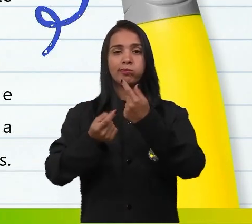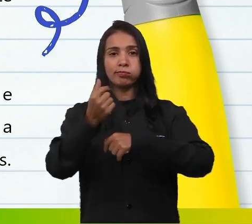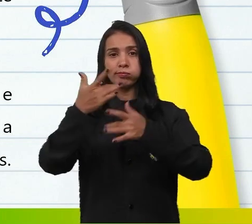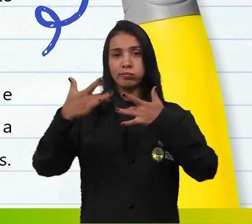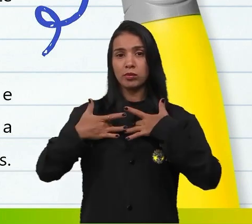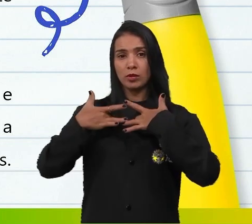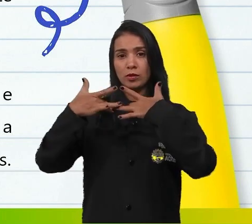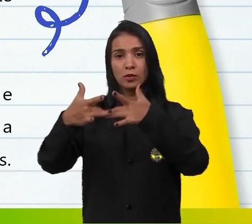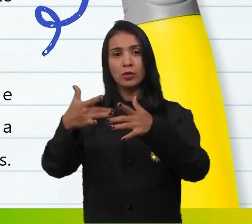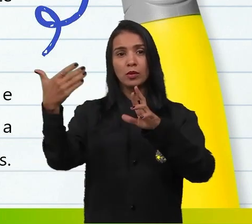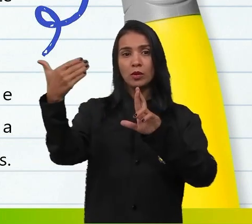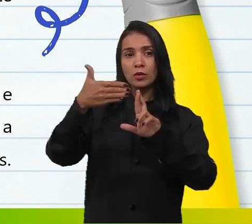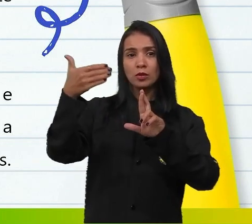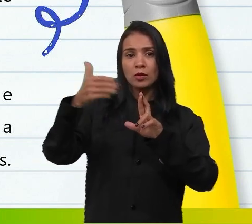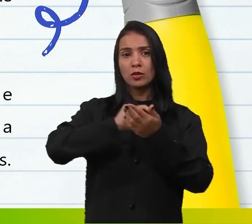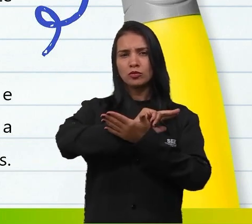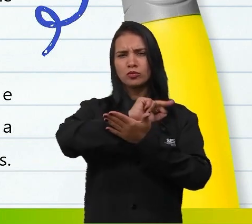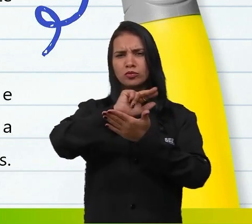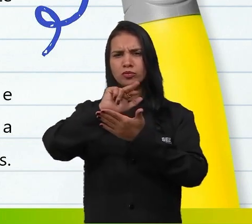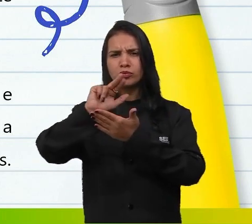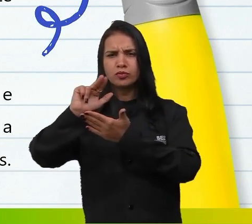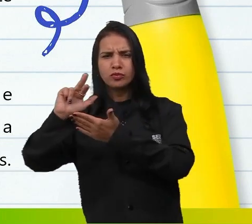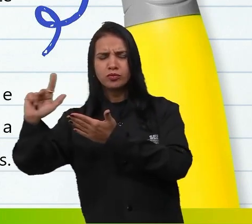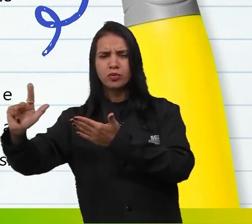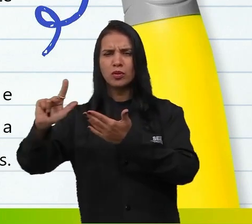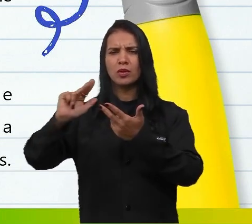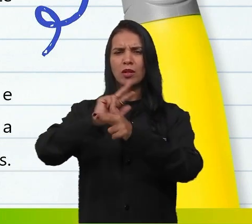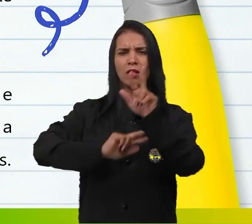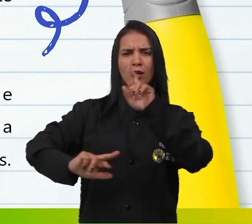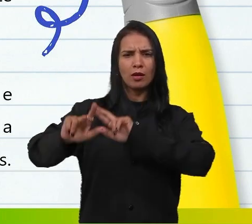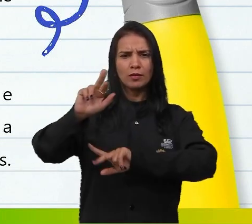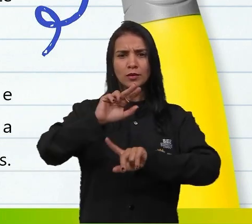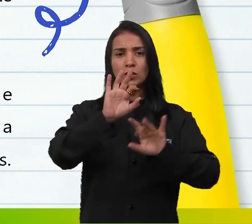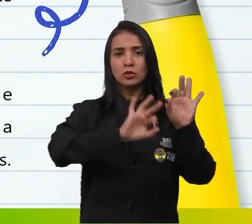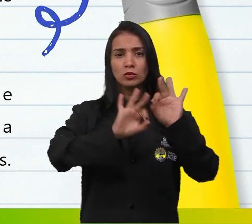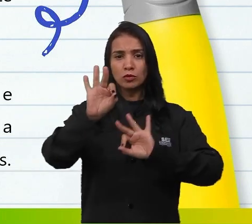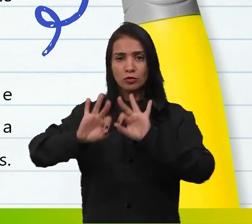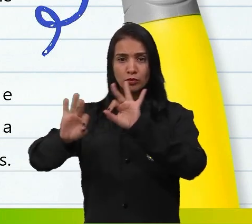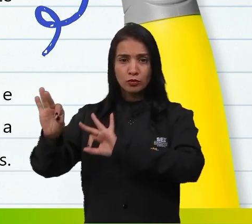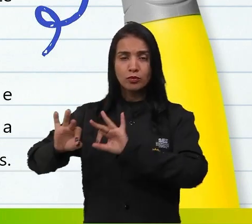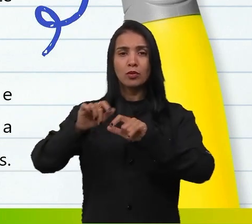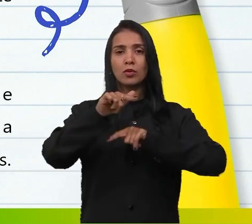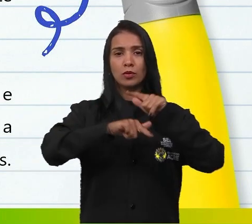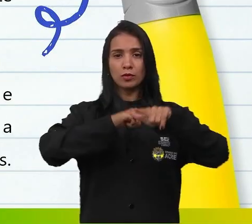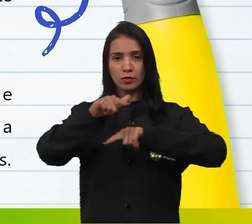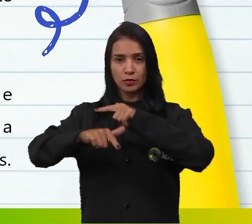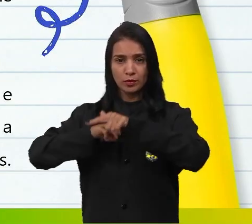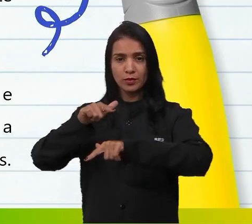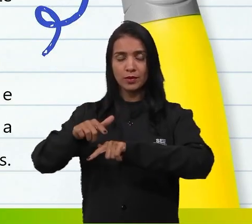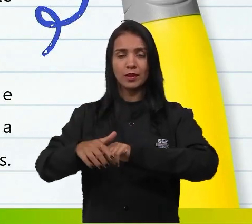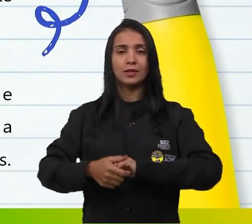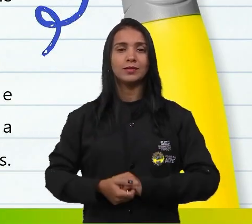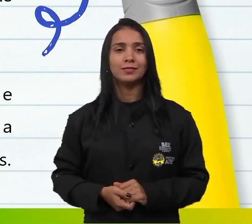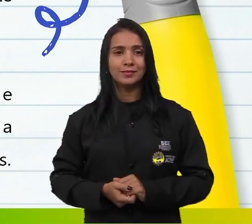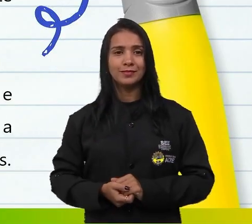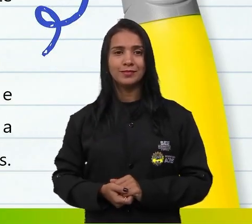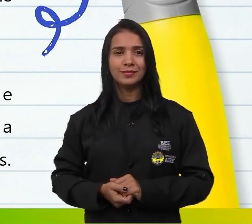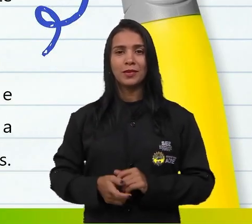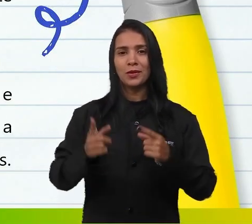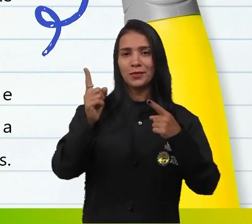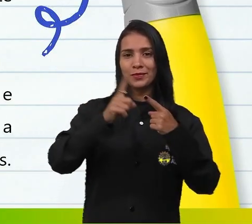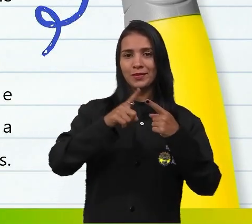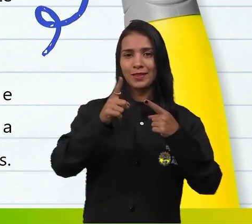solidária representam diferentes formas de organização da atividade produtiva. Enquanto o